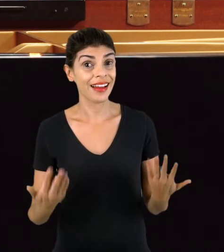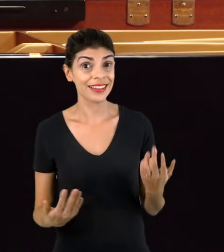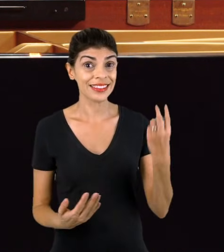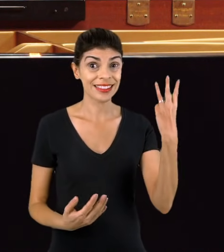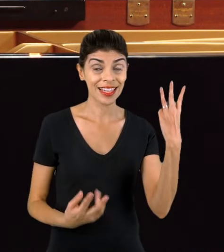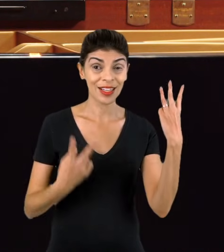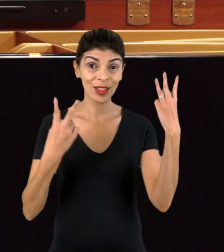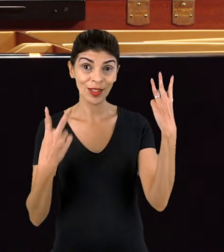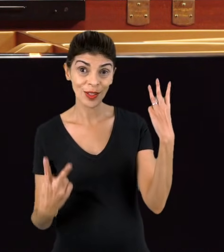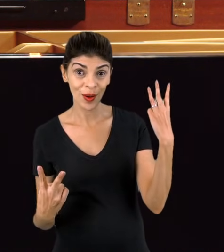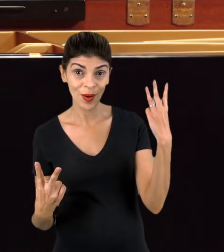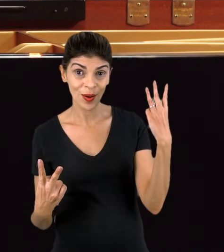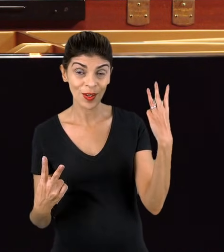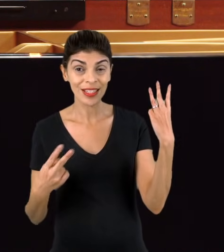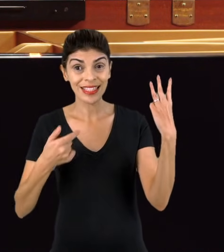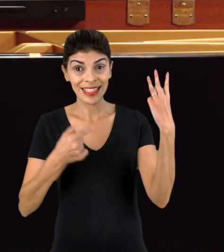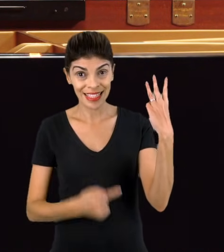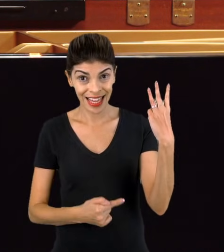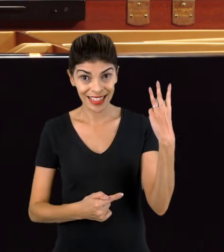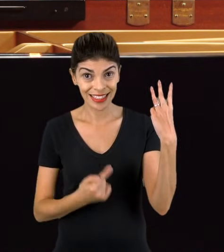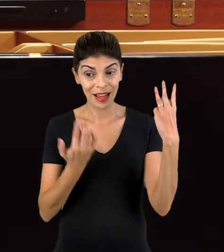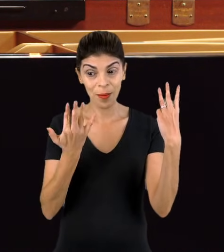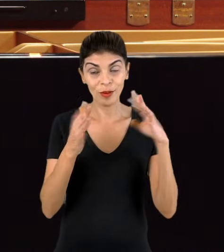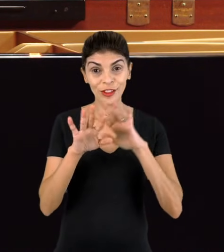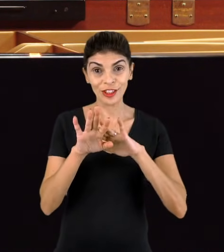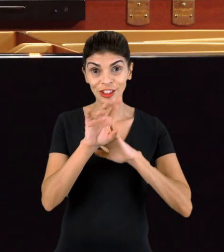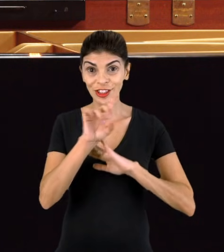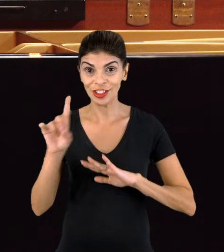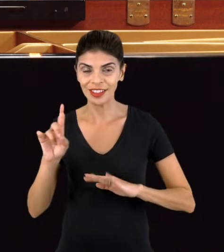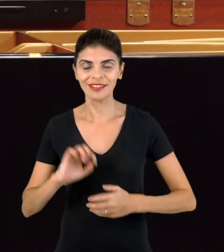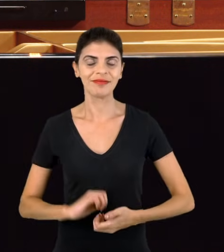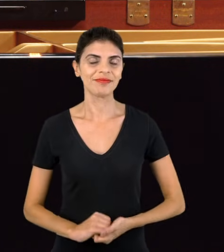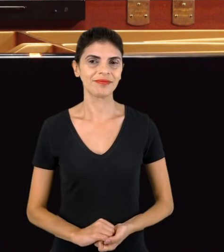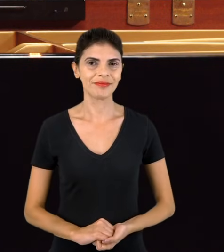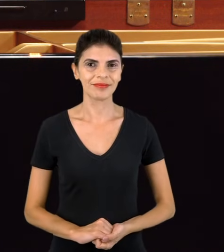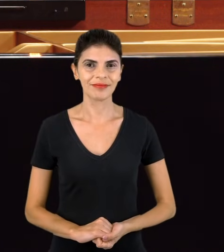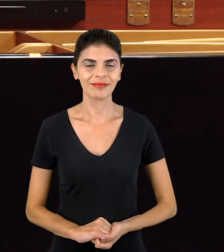E aí o 3 contra 2 com acentuação em 7 na mão direita.